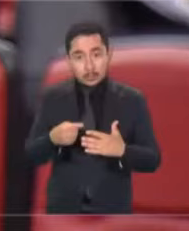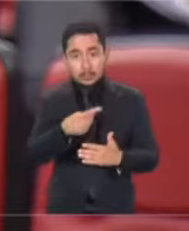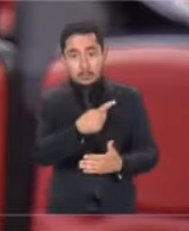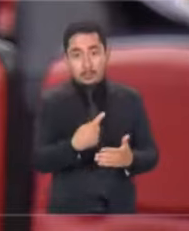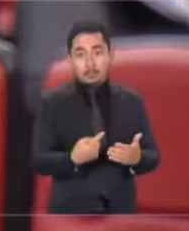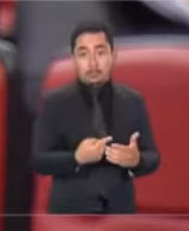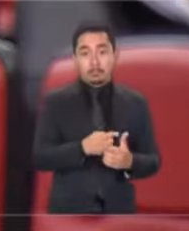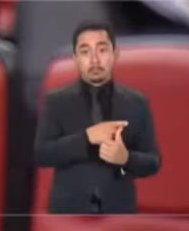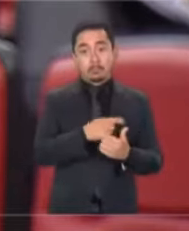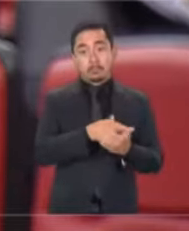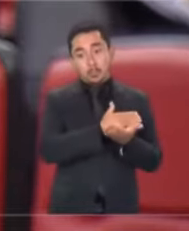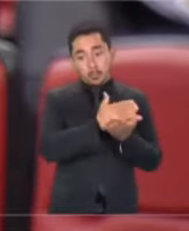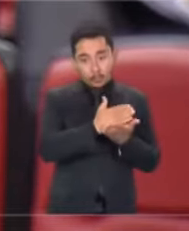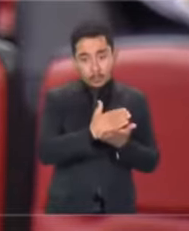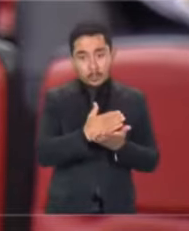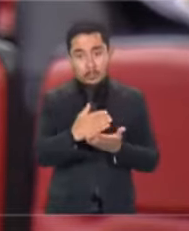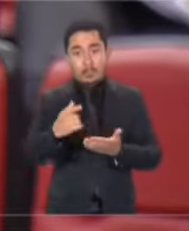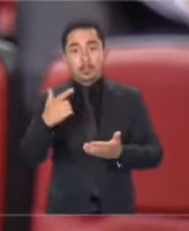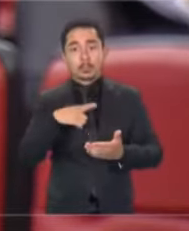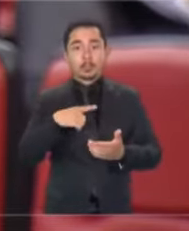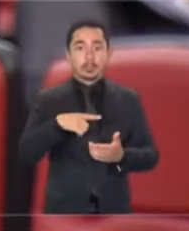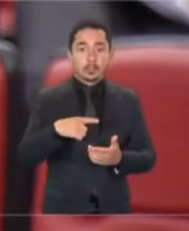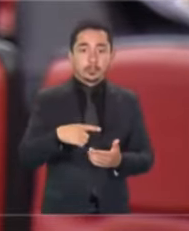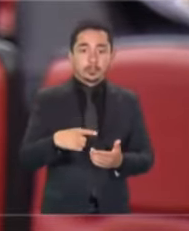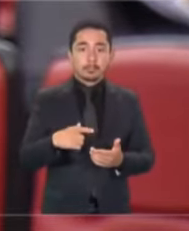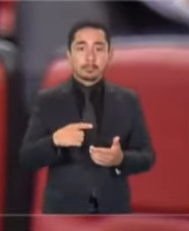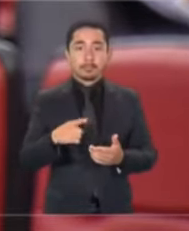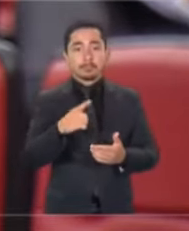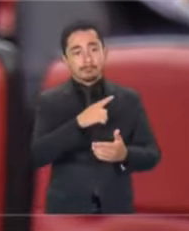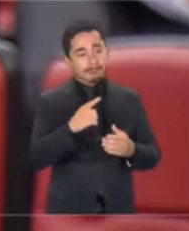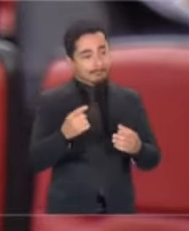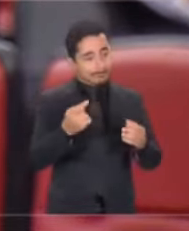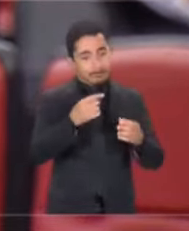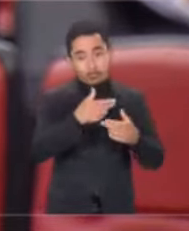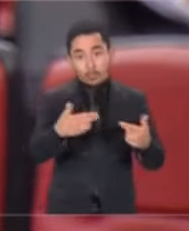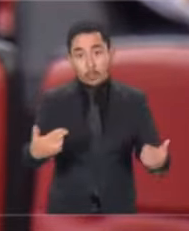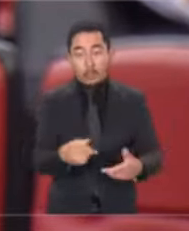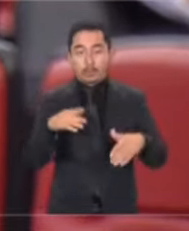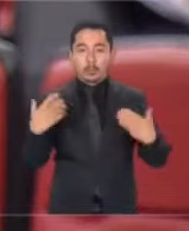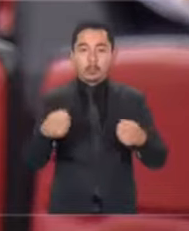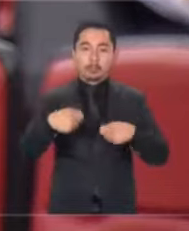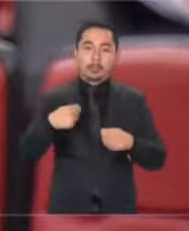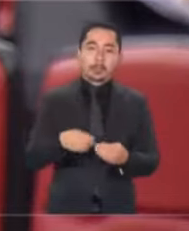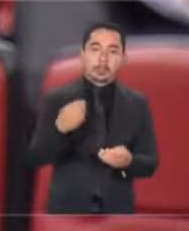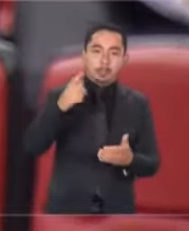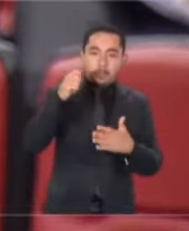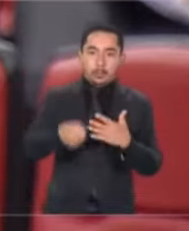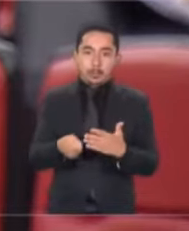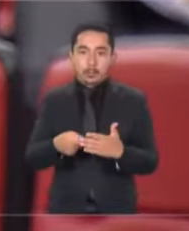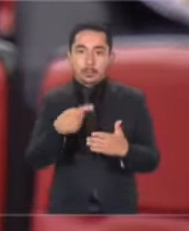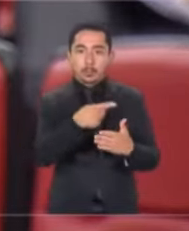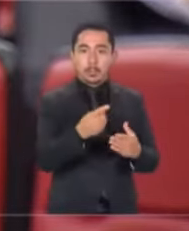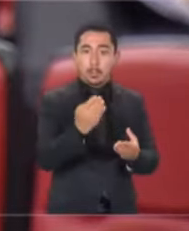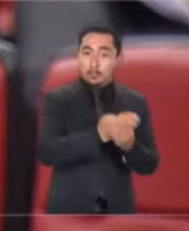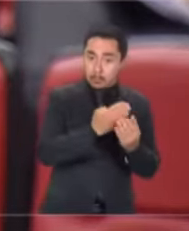eu compreender a estreiteza da cognição que se pode ser exercida em sede de recurso especial, essa sentença ela é professoral, não só porque